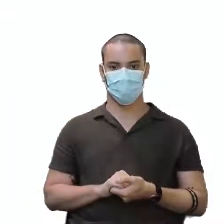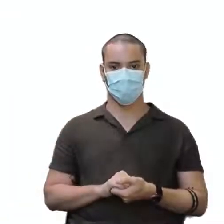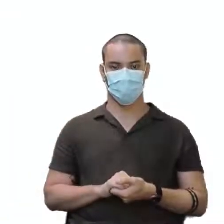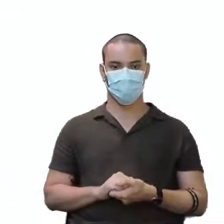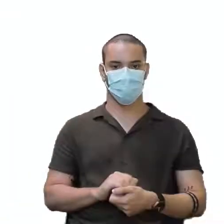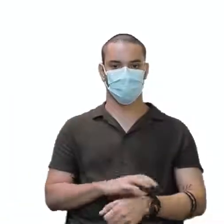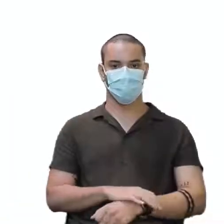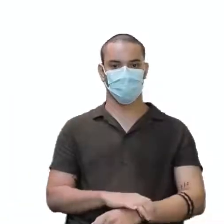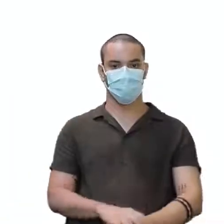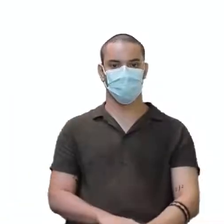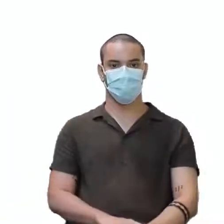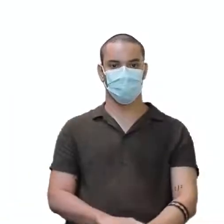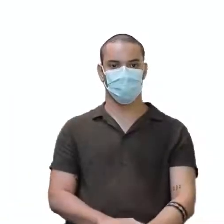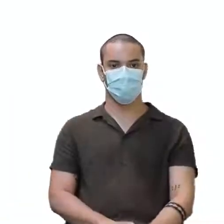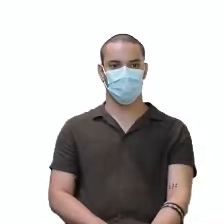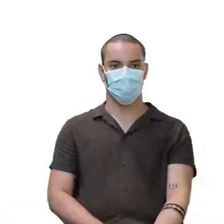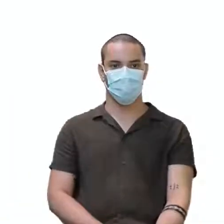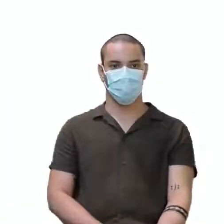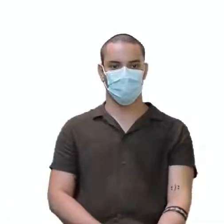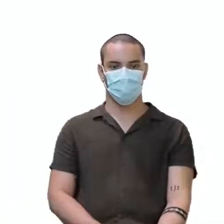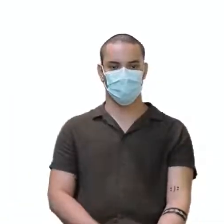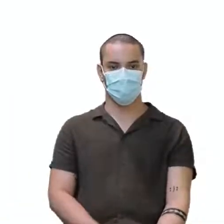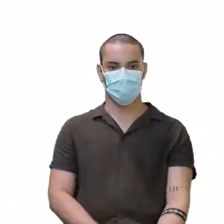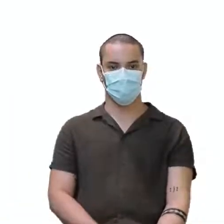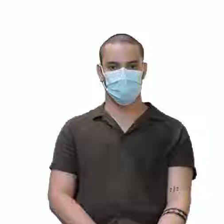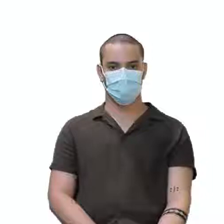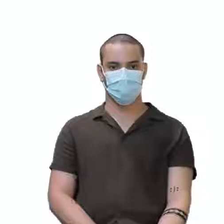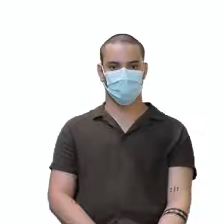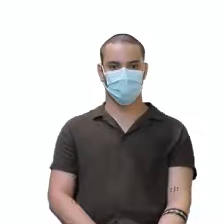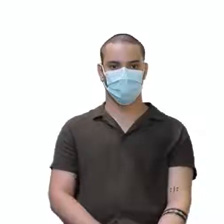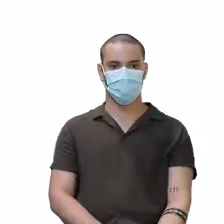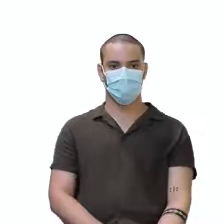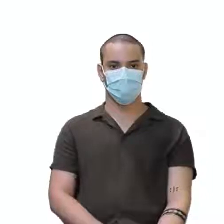Vamos lá. Cadê o bicho? É isso aí.